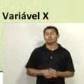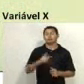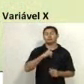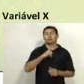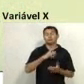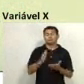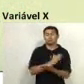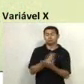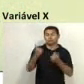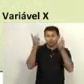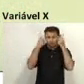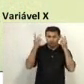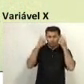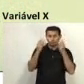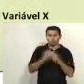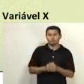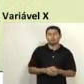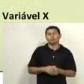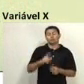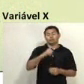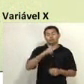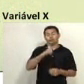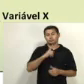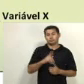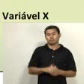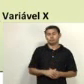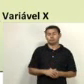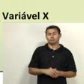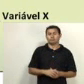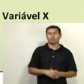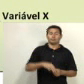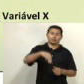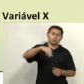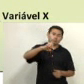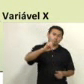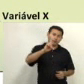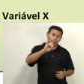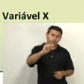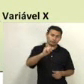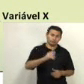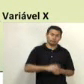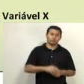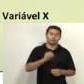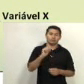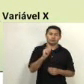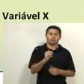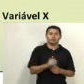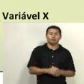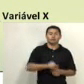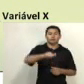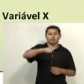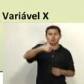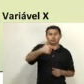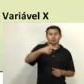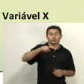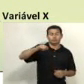tenho uma distribuição normal, onde eu tenho a média de